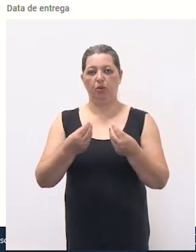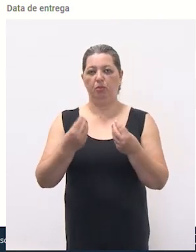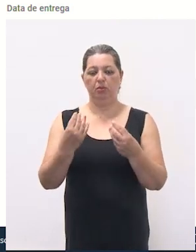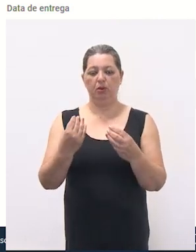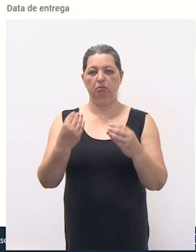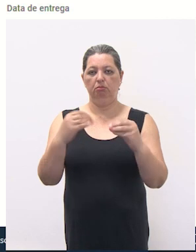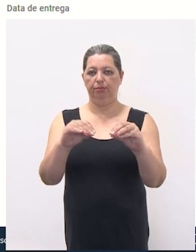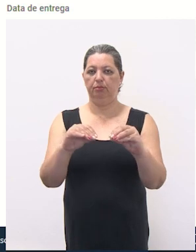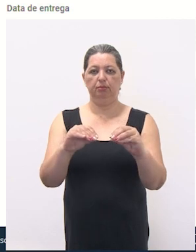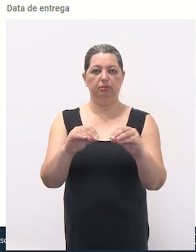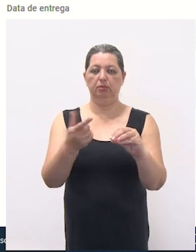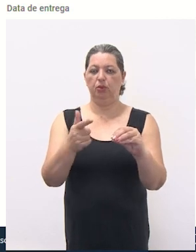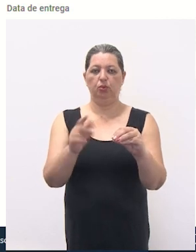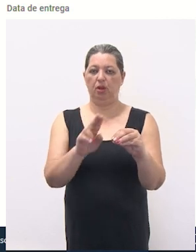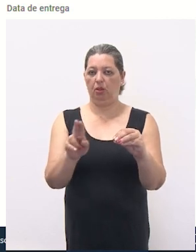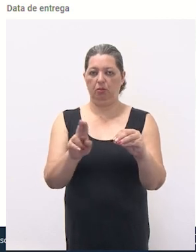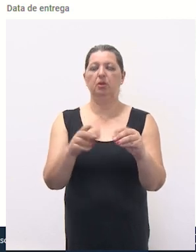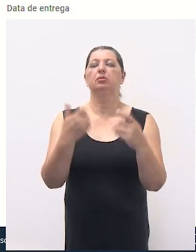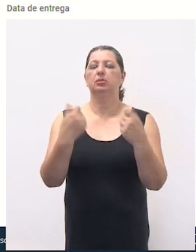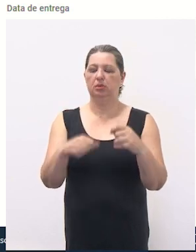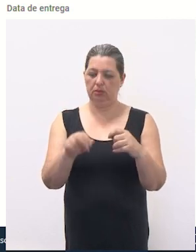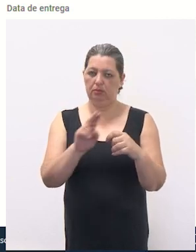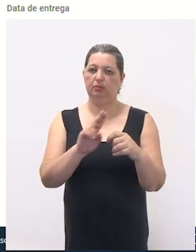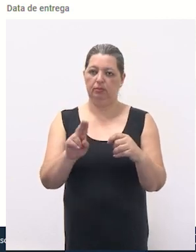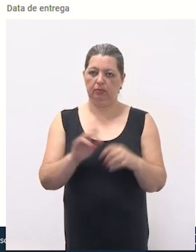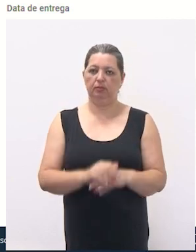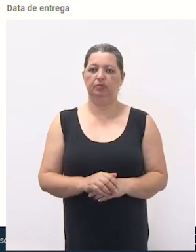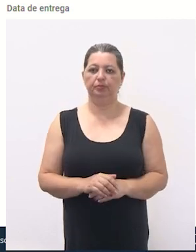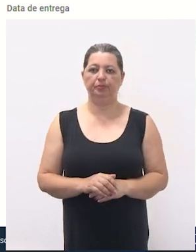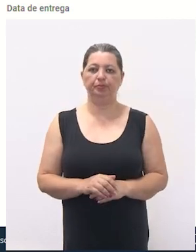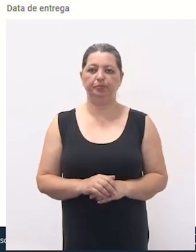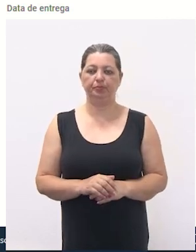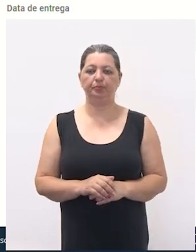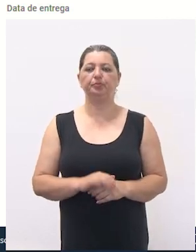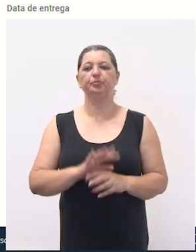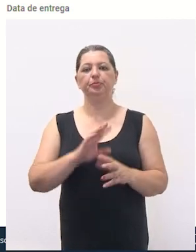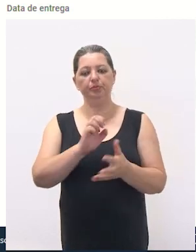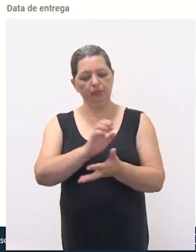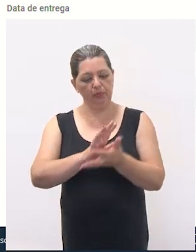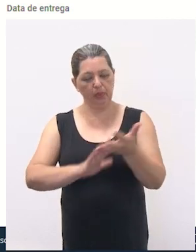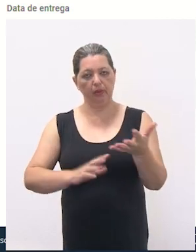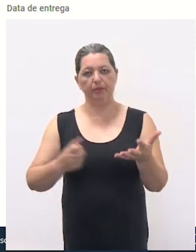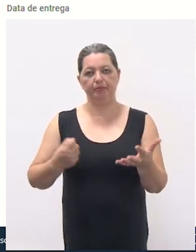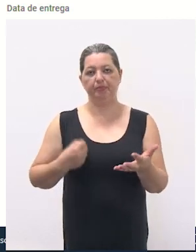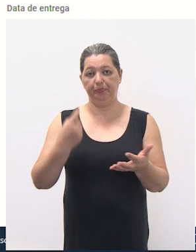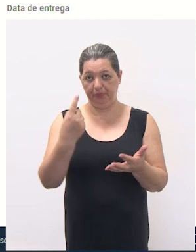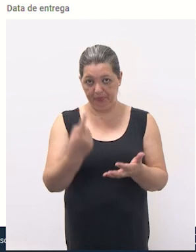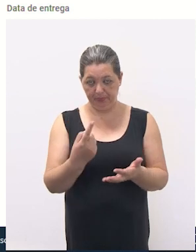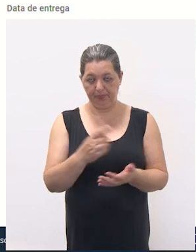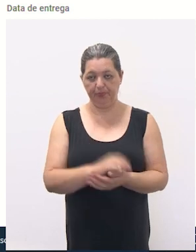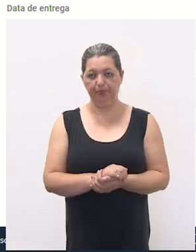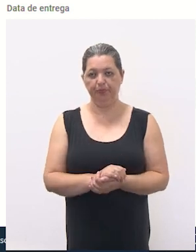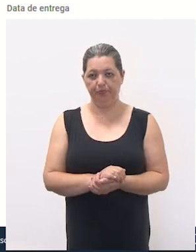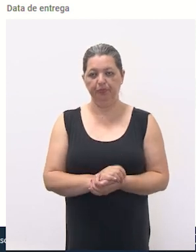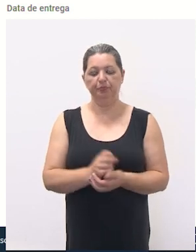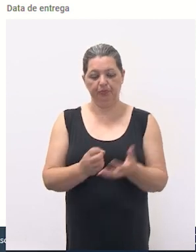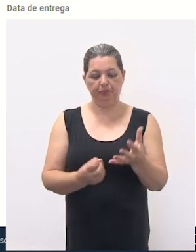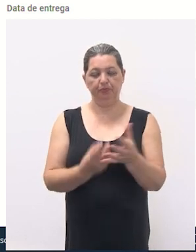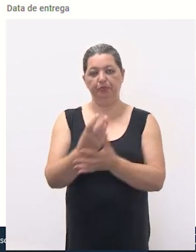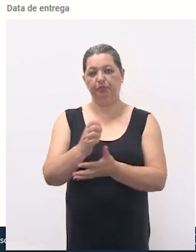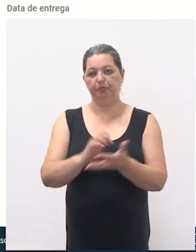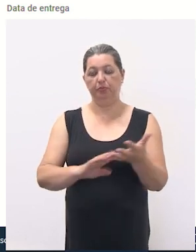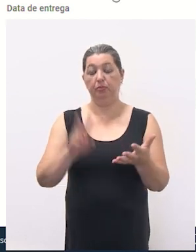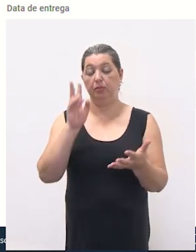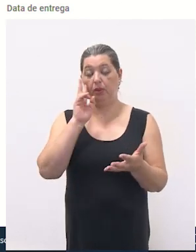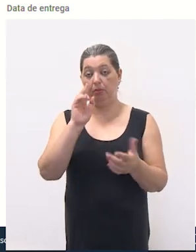Estou colocando tudo atividade 1 aqui. Atividade 1. E aí você cria a atividade. Lembrando,